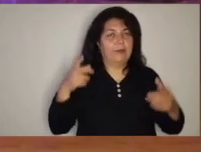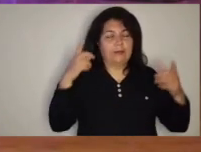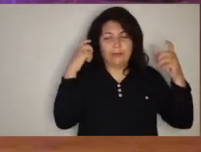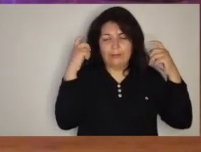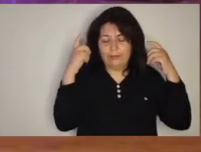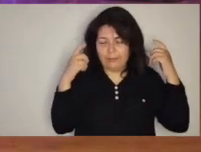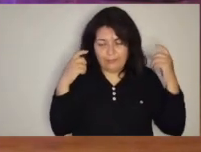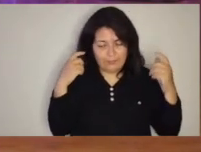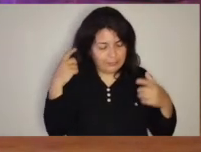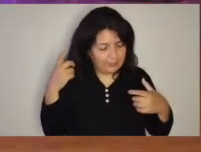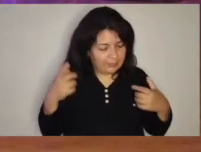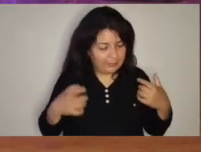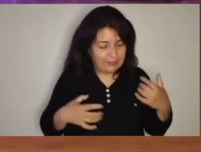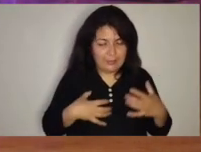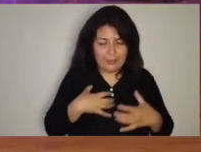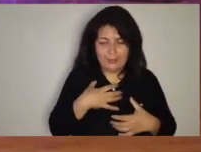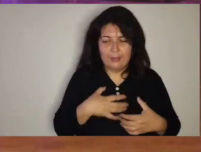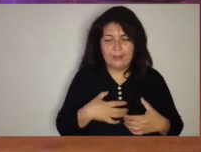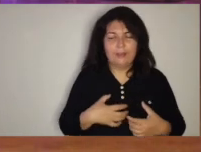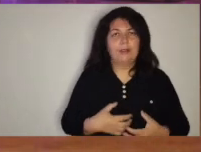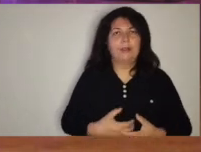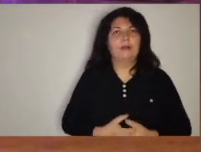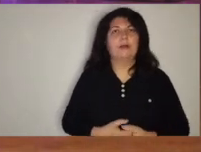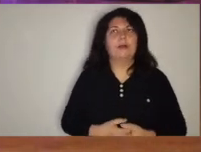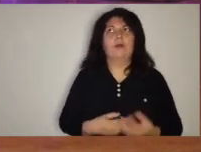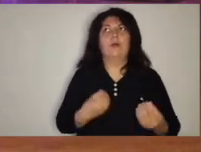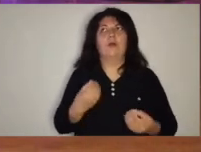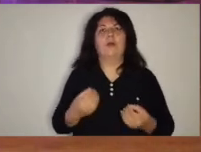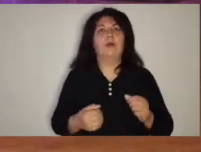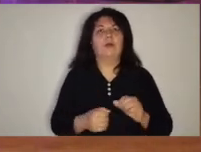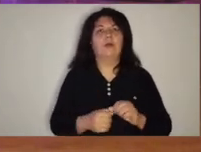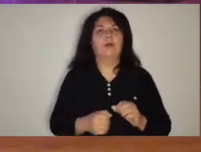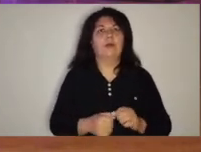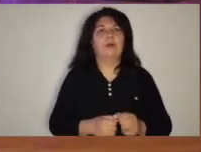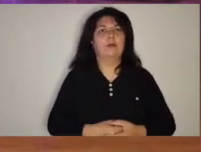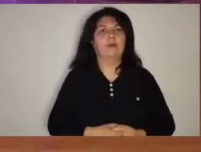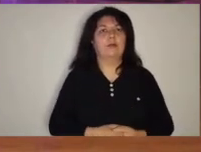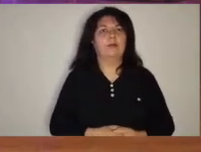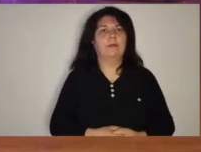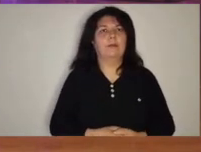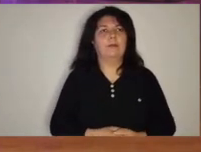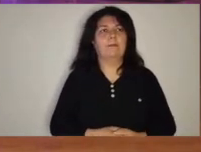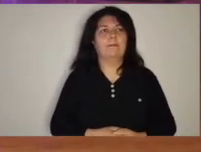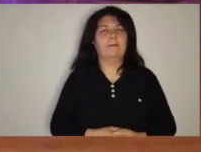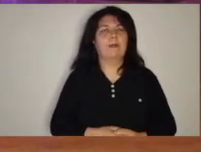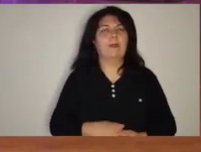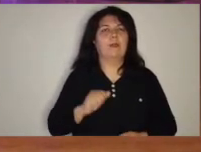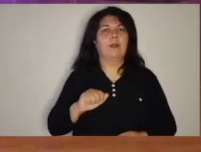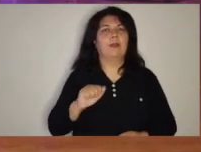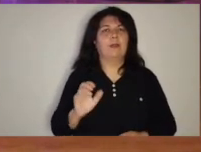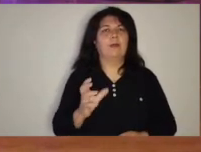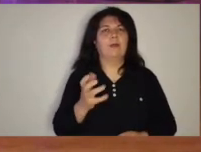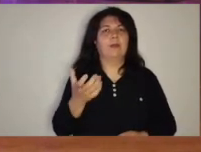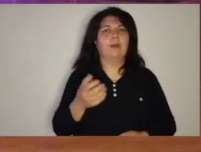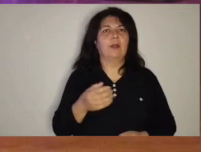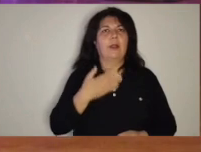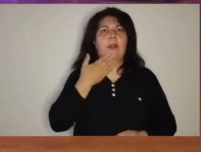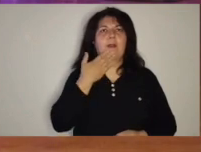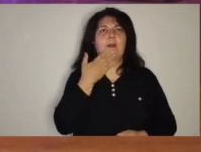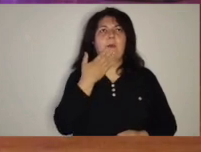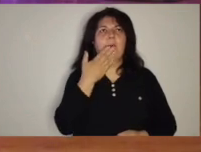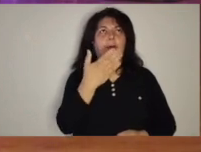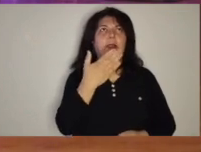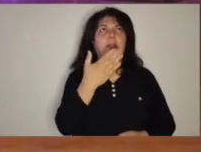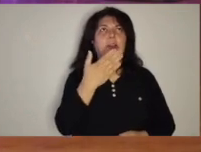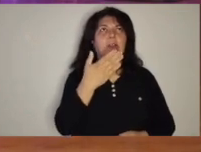E agora? Não tenho. O Senhor vai... E assim, minha mente já maquinando. Meu Deus, e agora como a gente vai fazer? Eu falei: